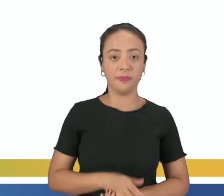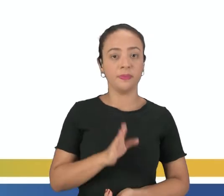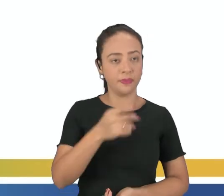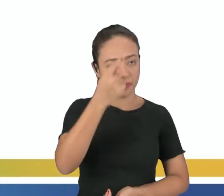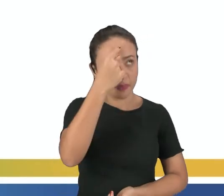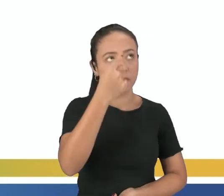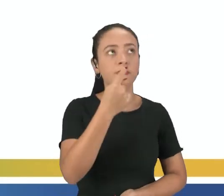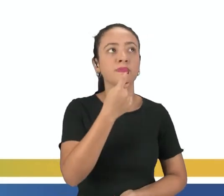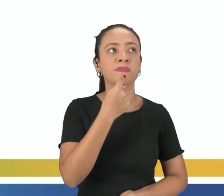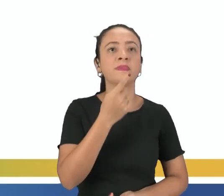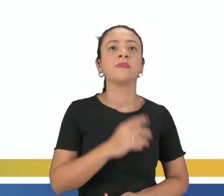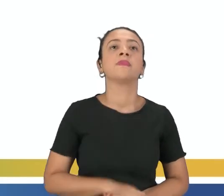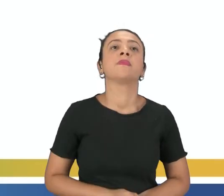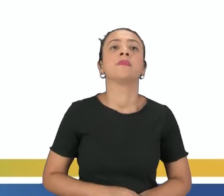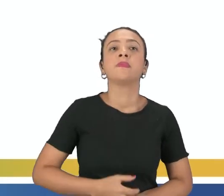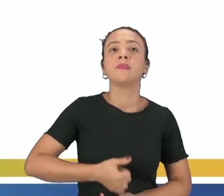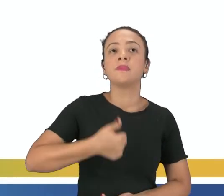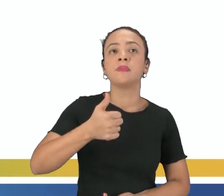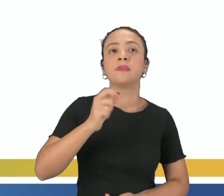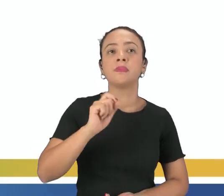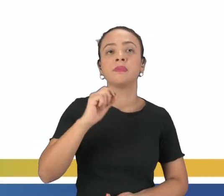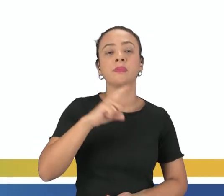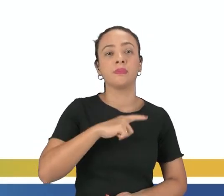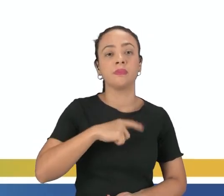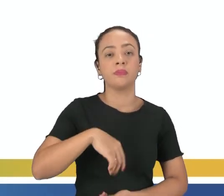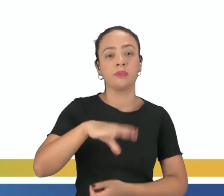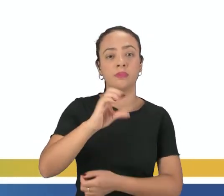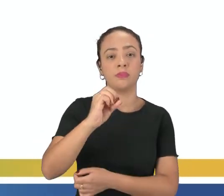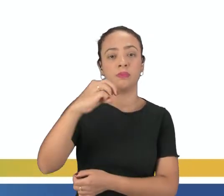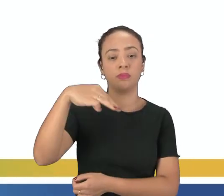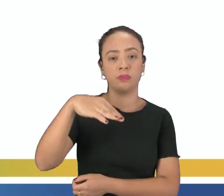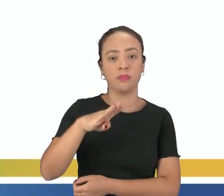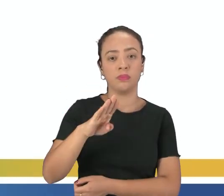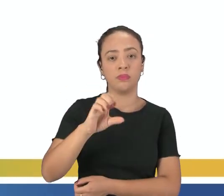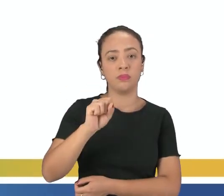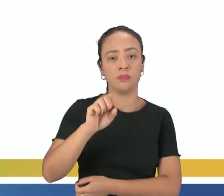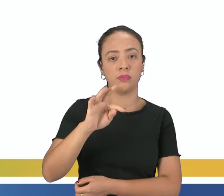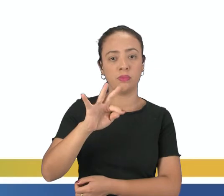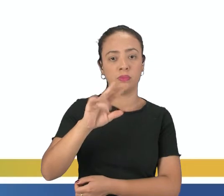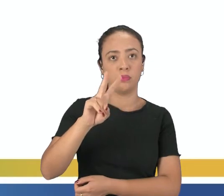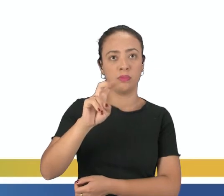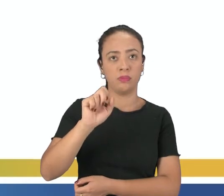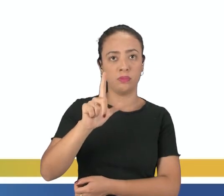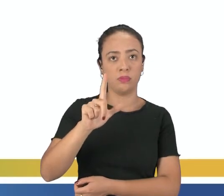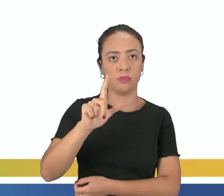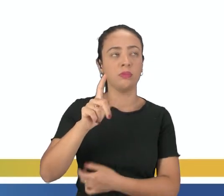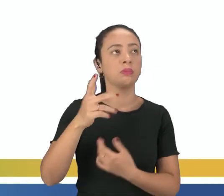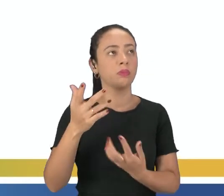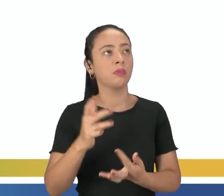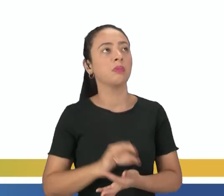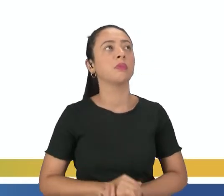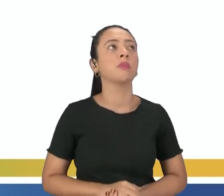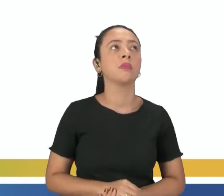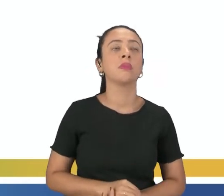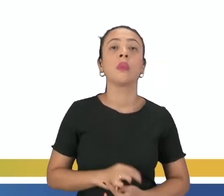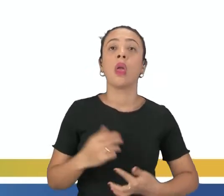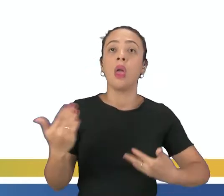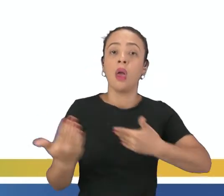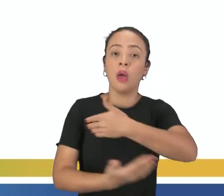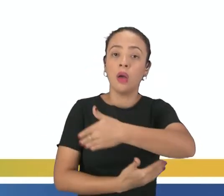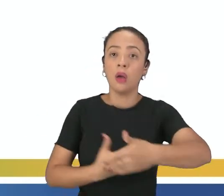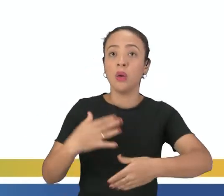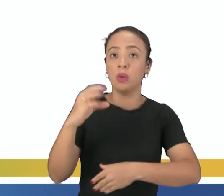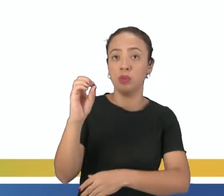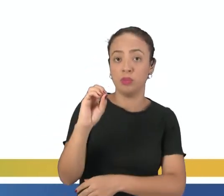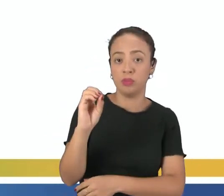como a gente viu naquela imagem anteriormente. Primeiro, o combustível, que é um material oxidável que é consumido,